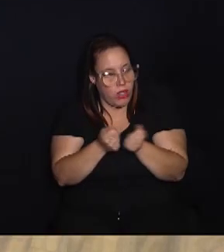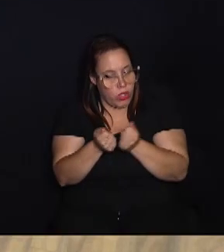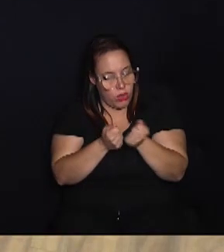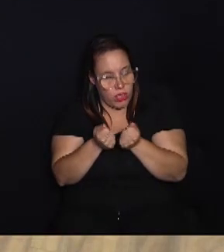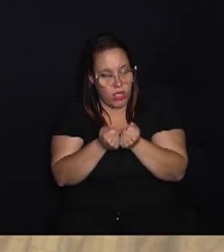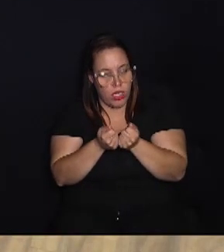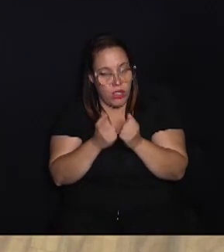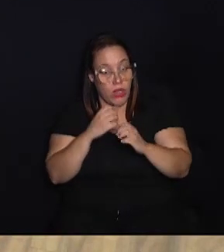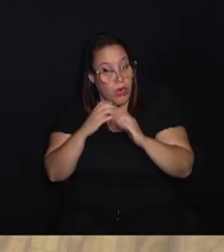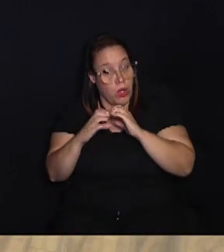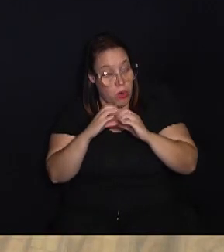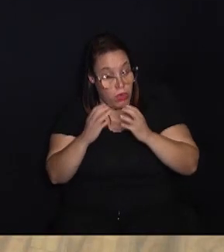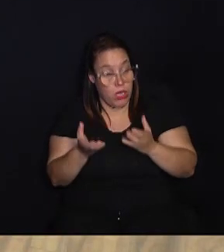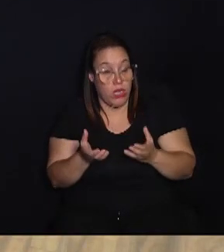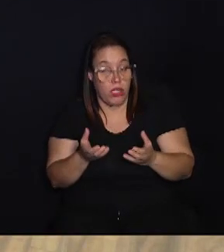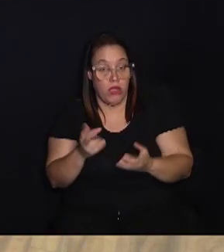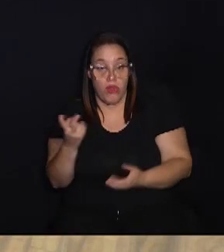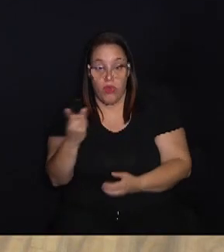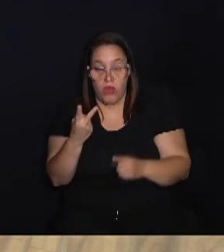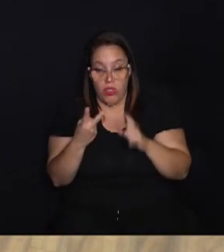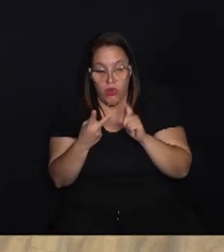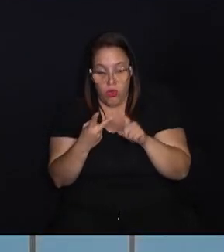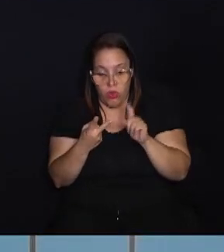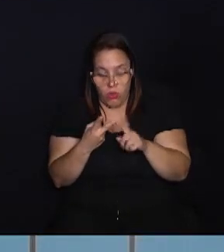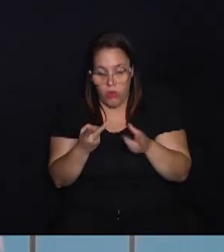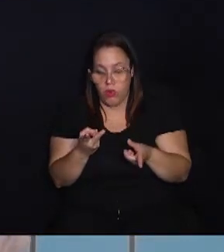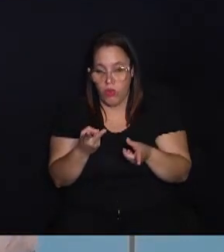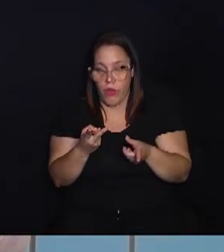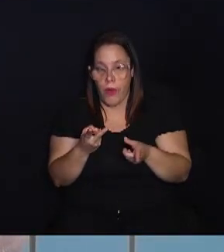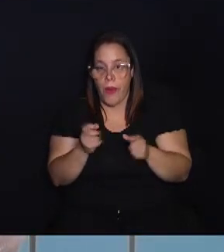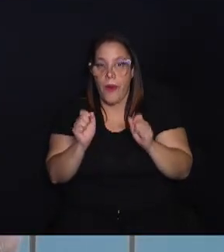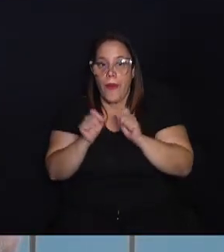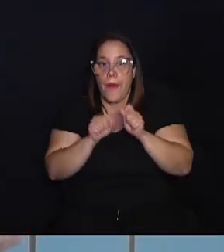na comunicação. O segundo ponto é a questão do